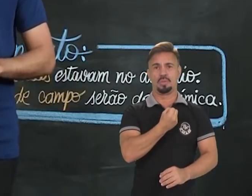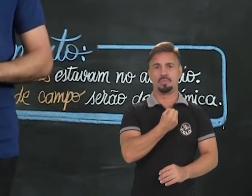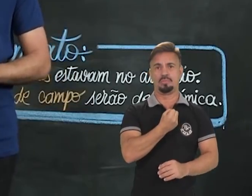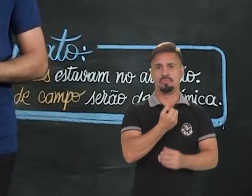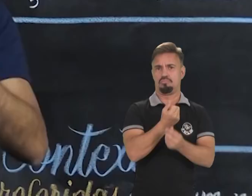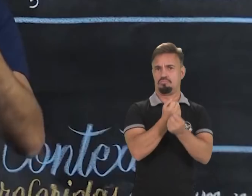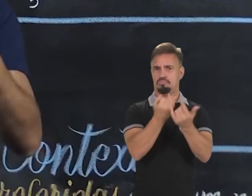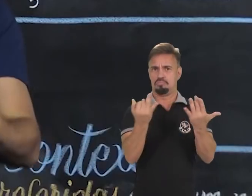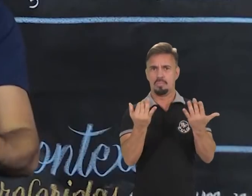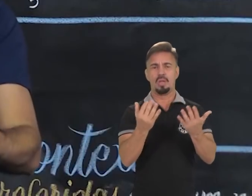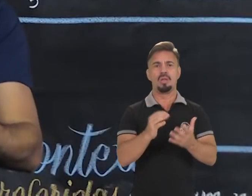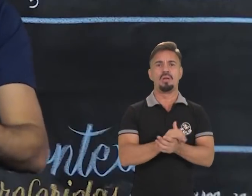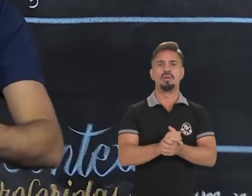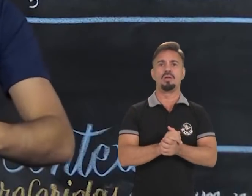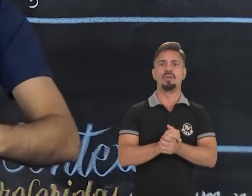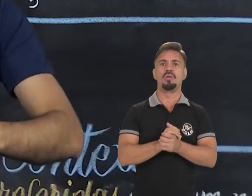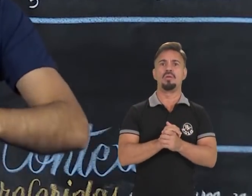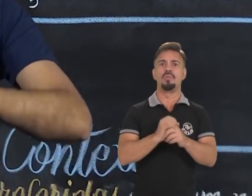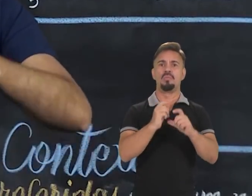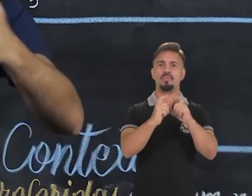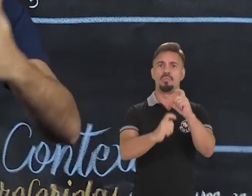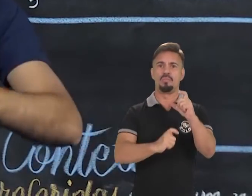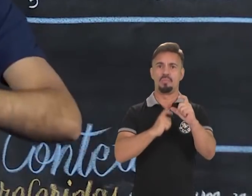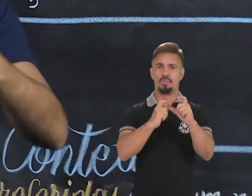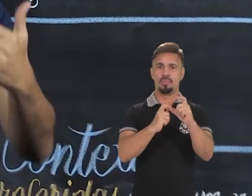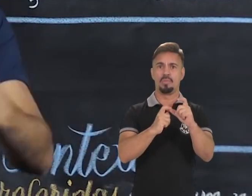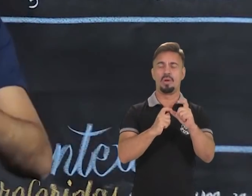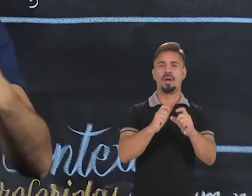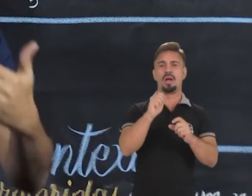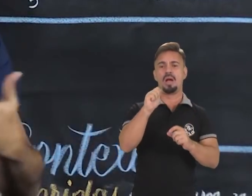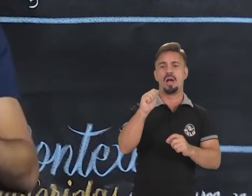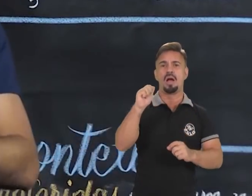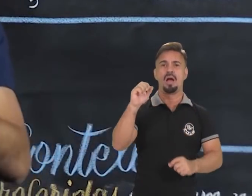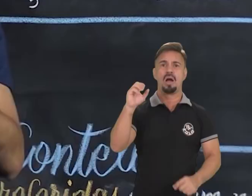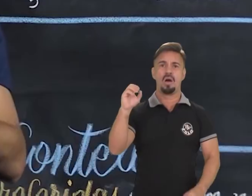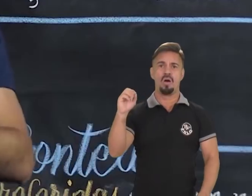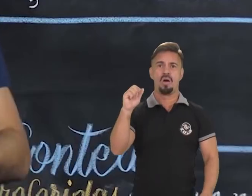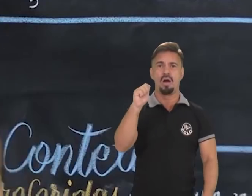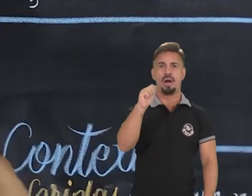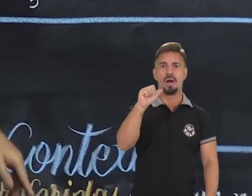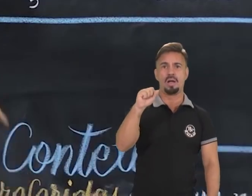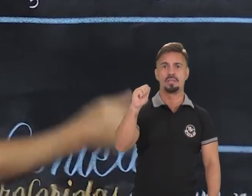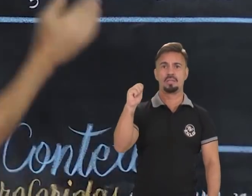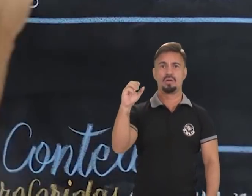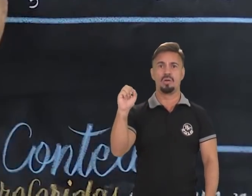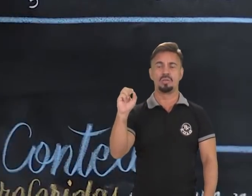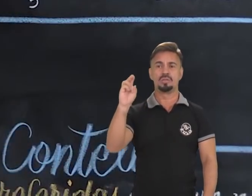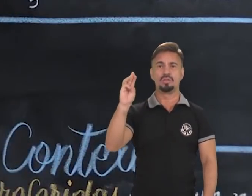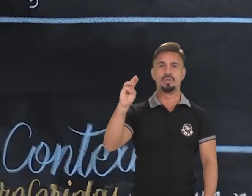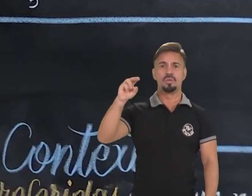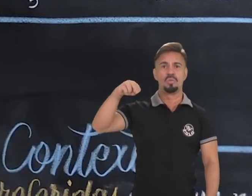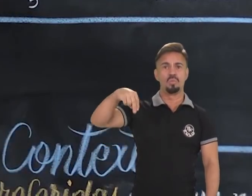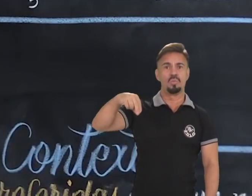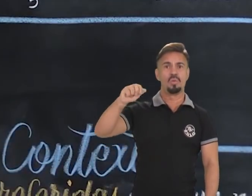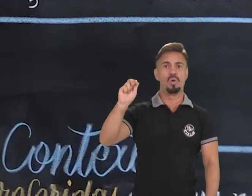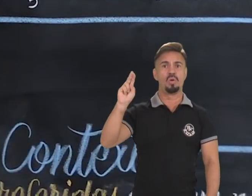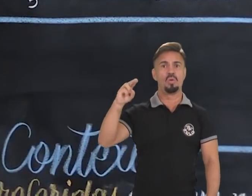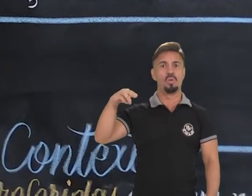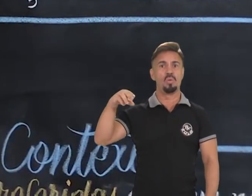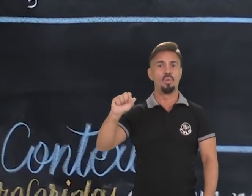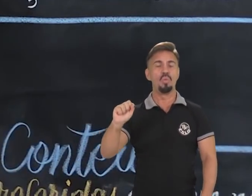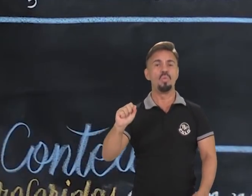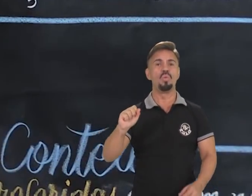singular ou plural. Morfologicamente, eu vou classificar as, os, uma, umas e um e uns como um artigo, ou seja,